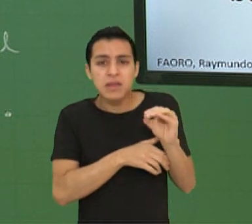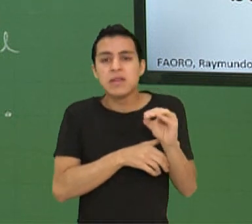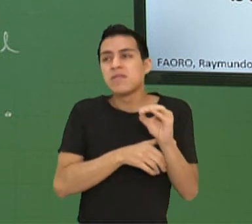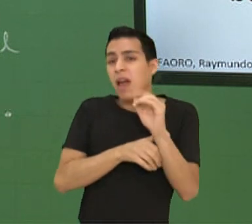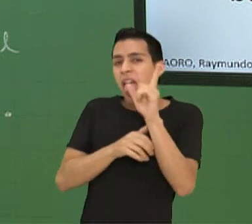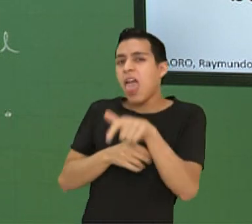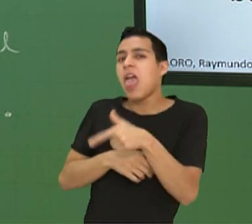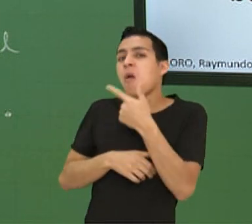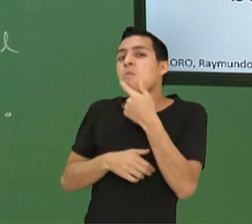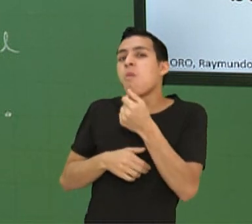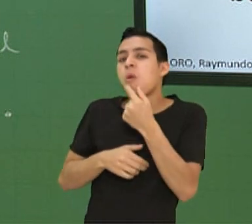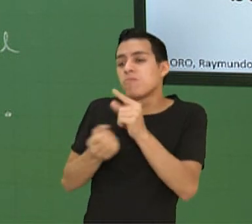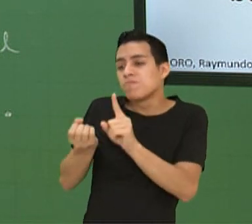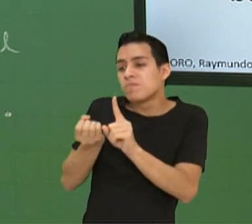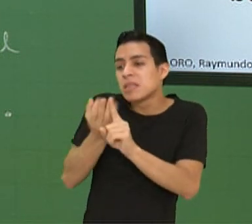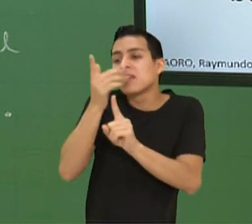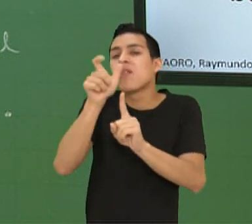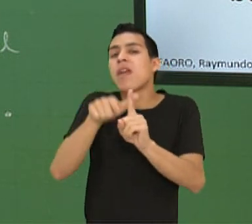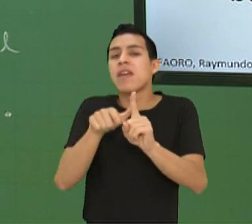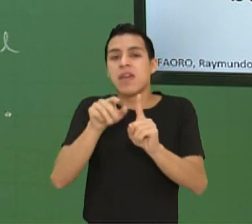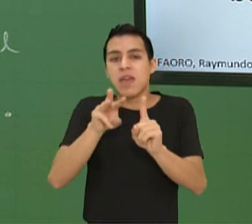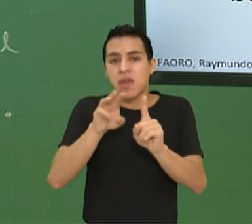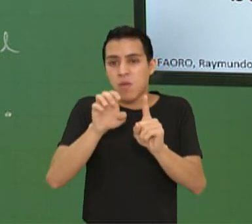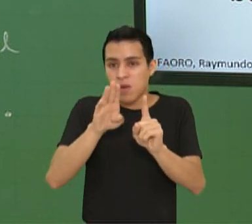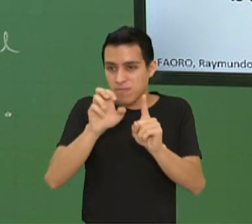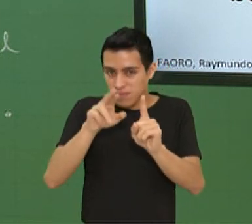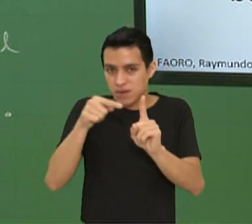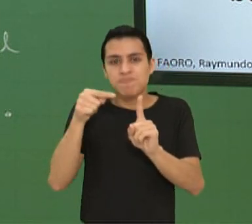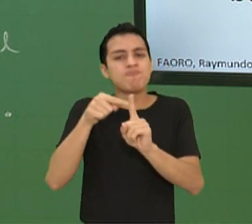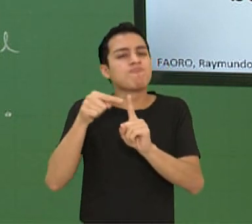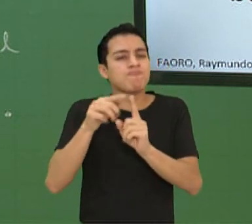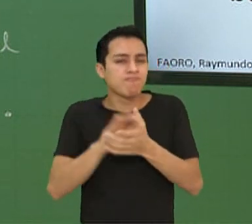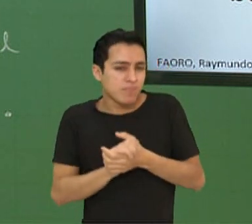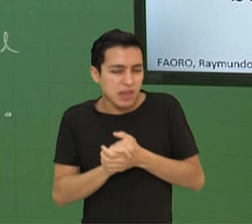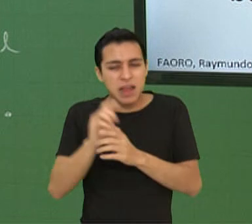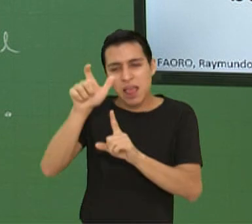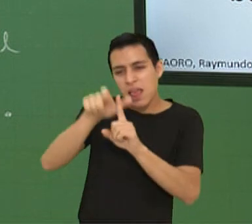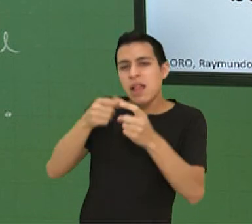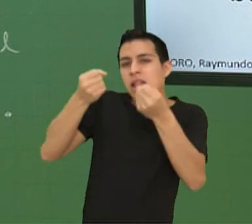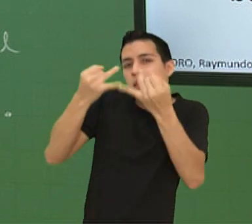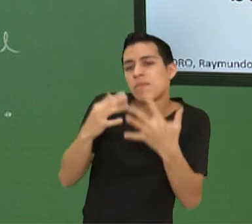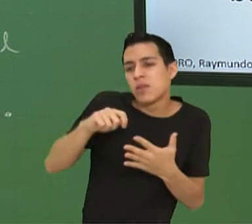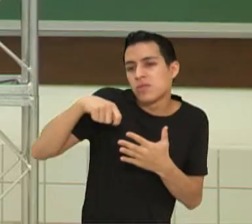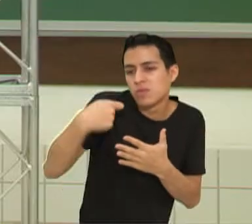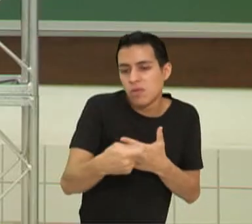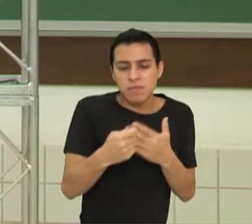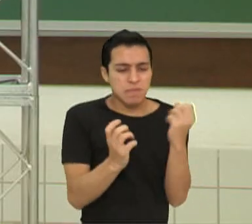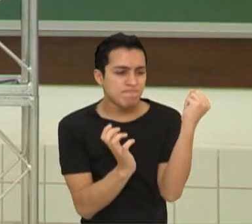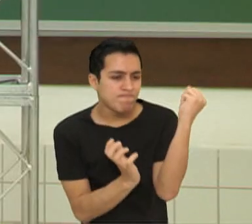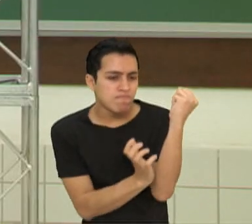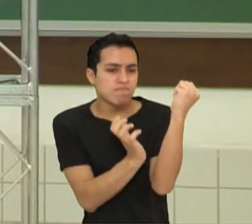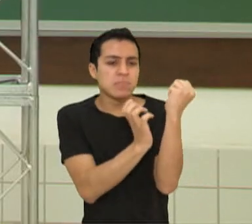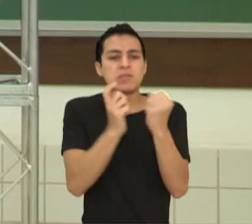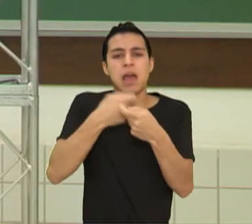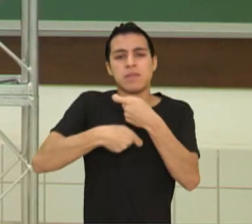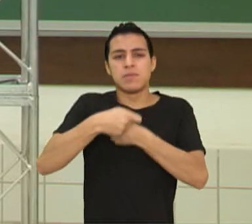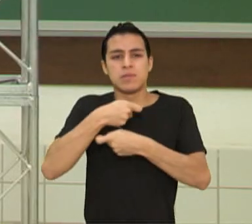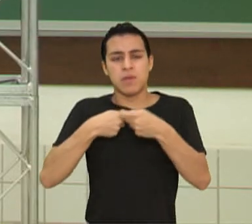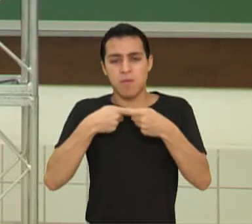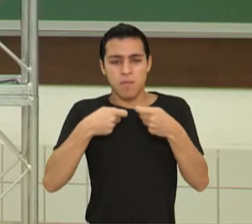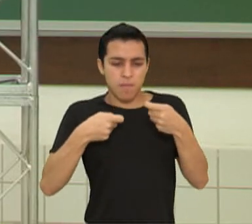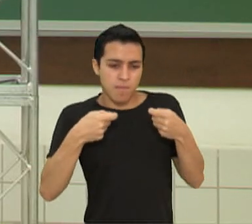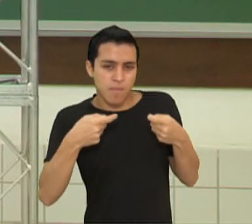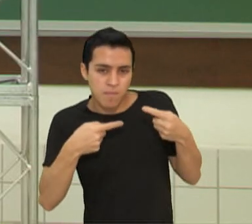Weber. Vocês lembram lá desse sociólogo? Então, ele vai falar de burocracia como uma administração pública. E essa